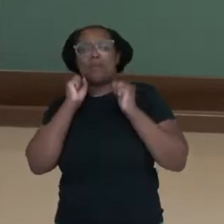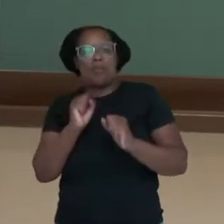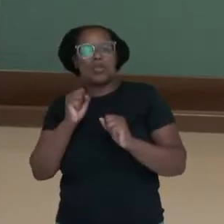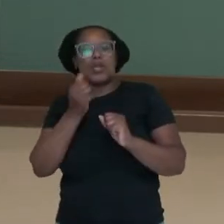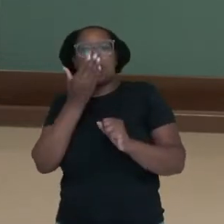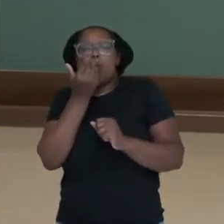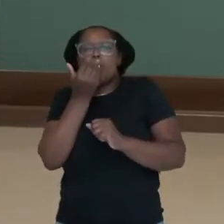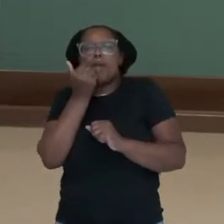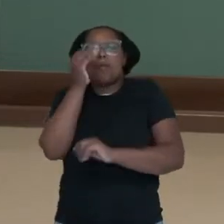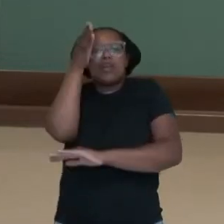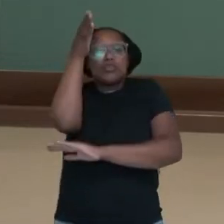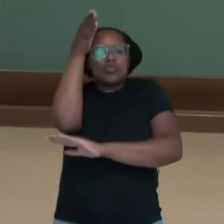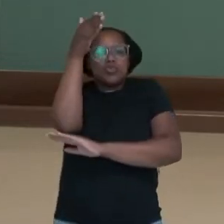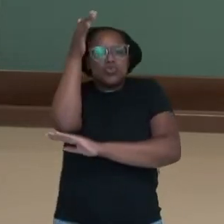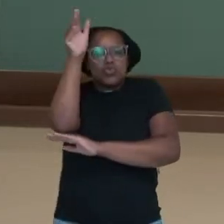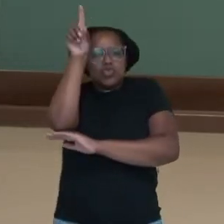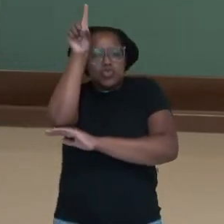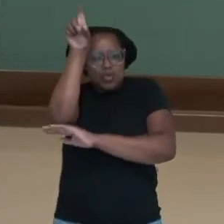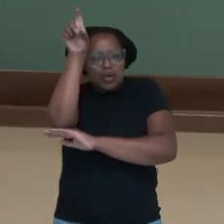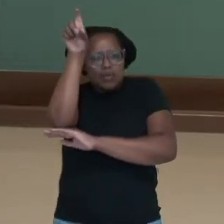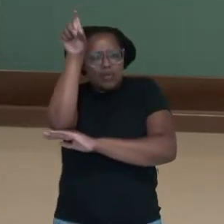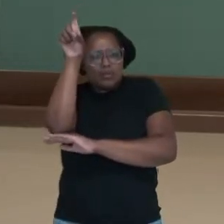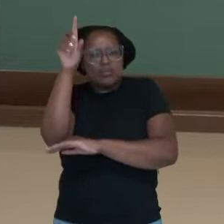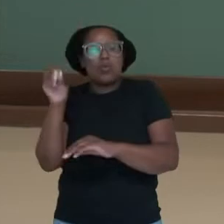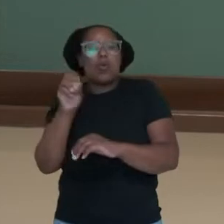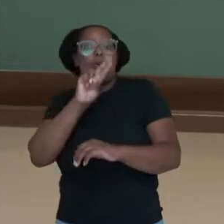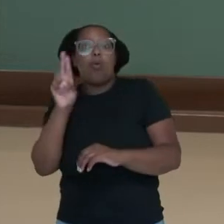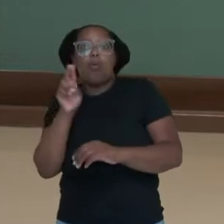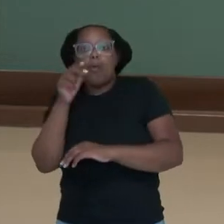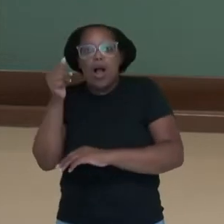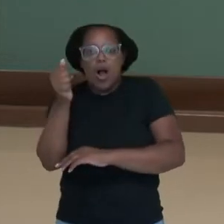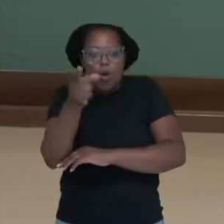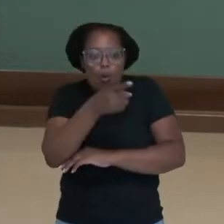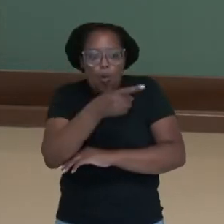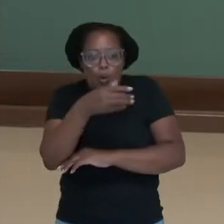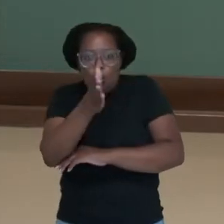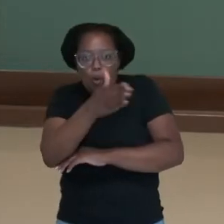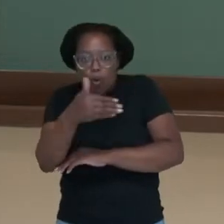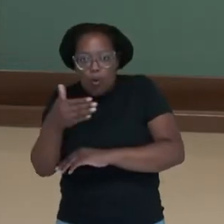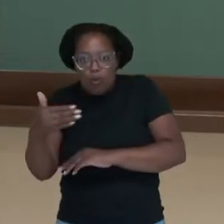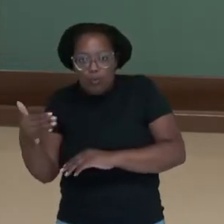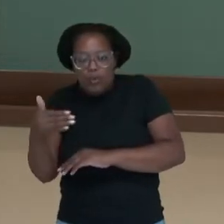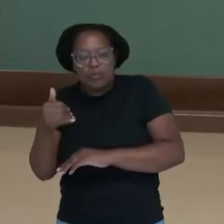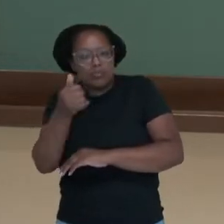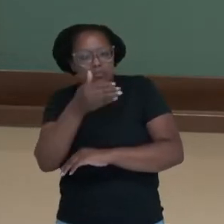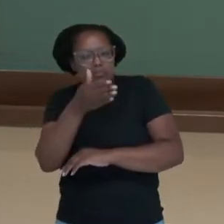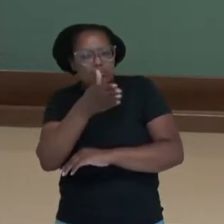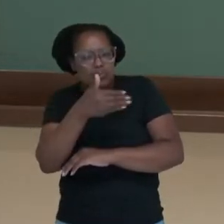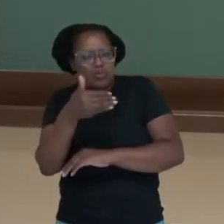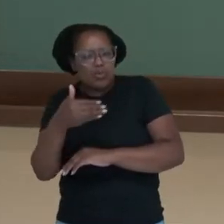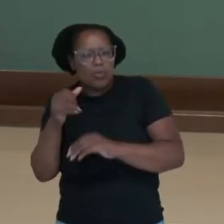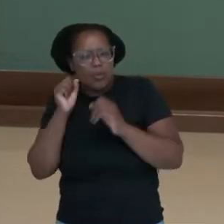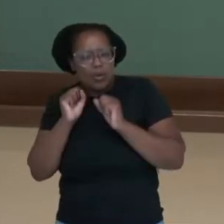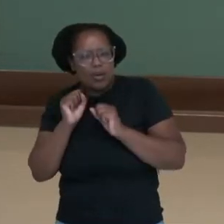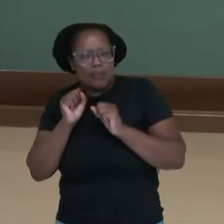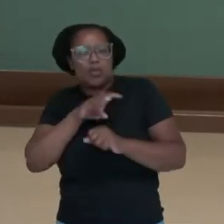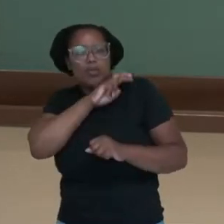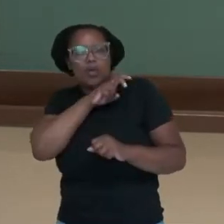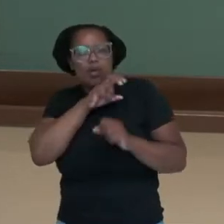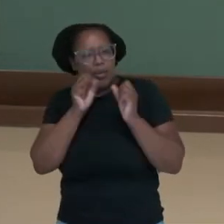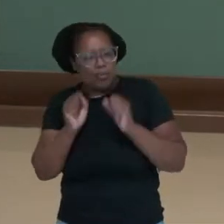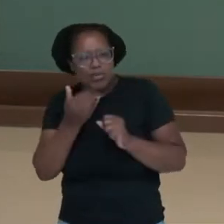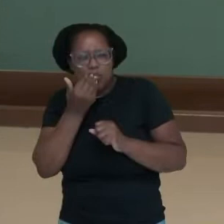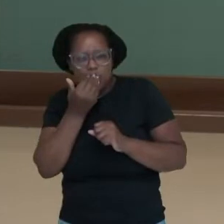girafa? Será que uma cobra come uma planta? Eu vou dar um tempinho para